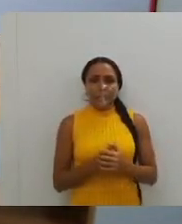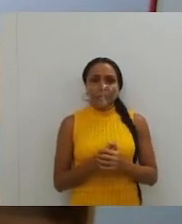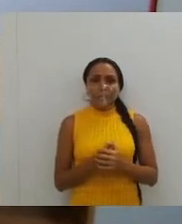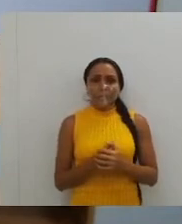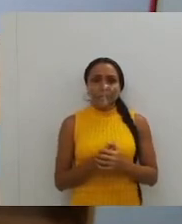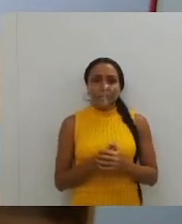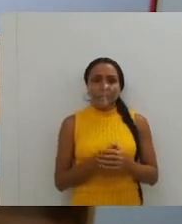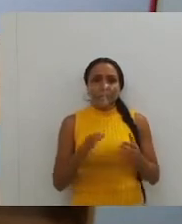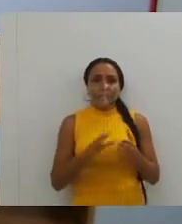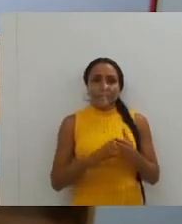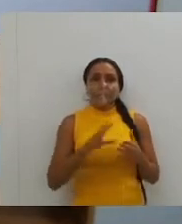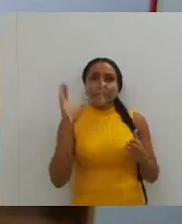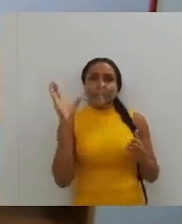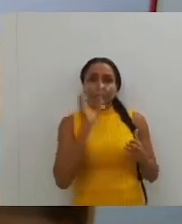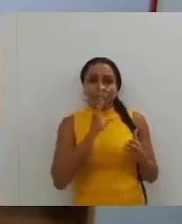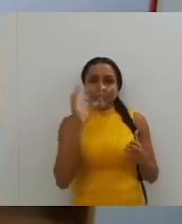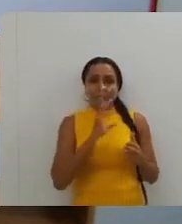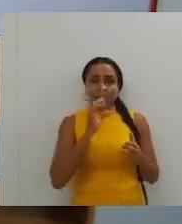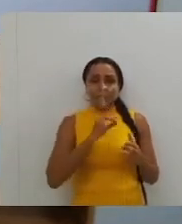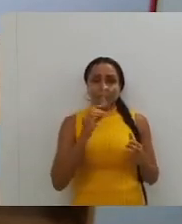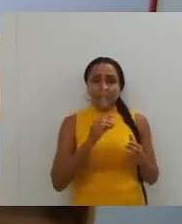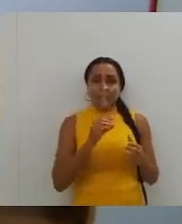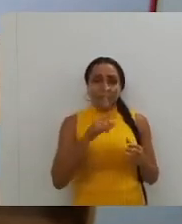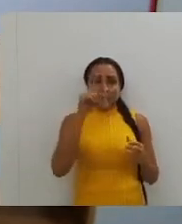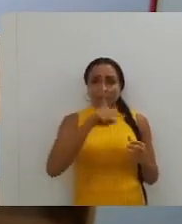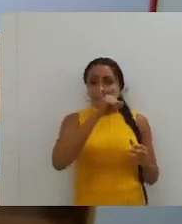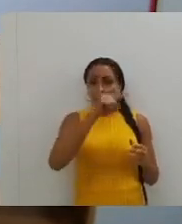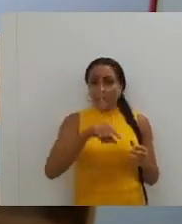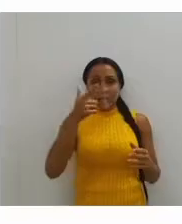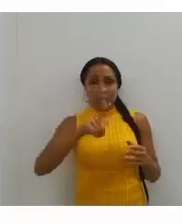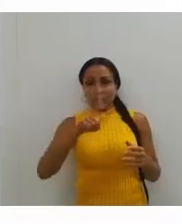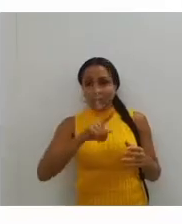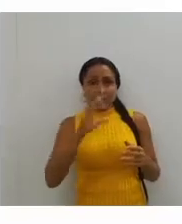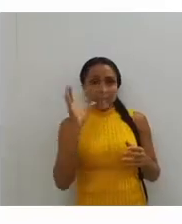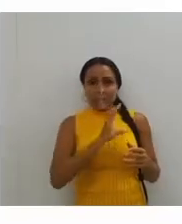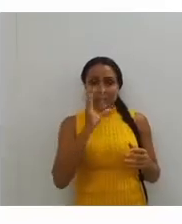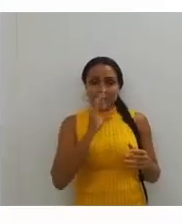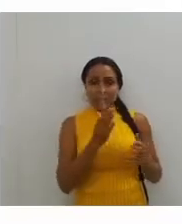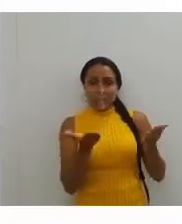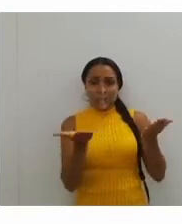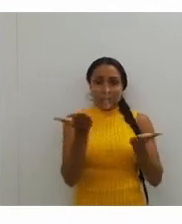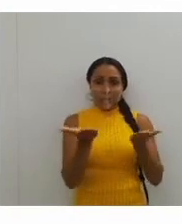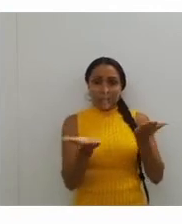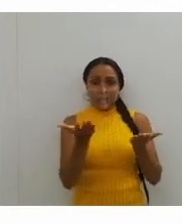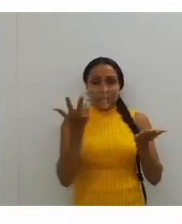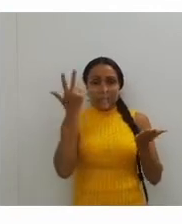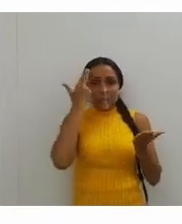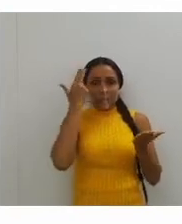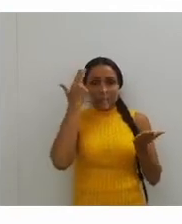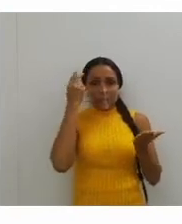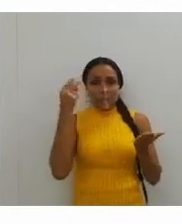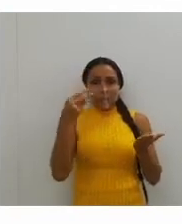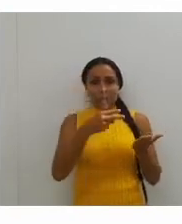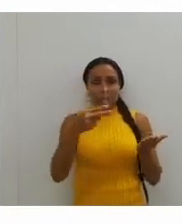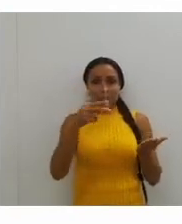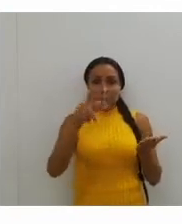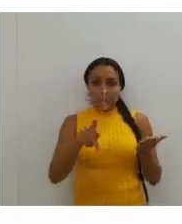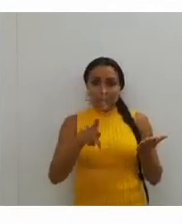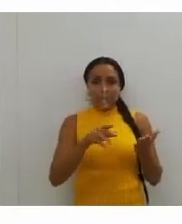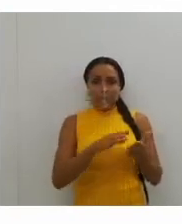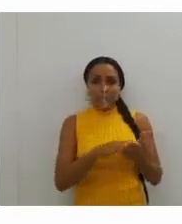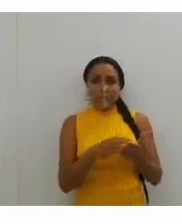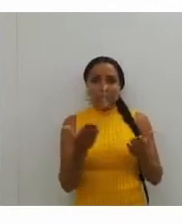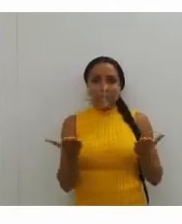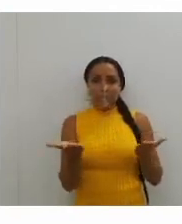a aceleração é nula, se não tem aceleração, está em equilíbrio, a normal é igual ao peso aparente. A